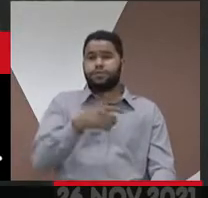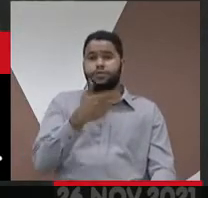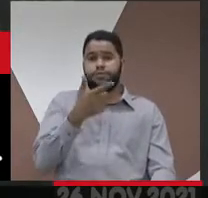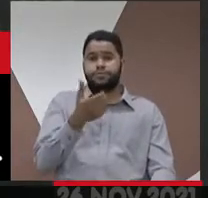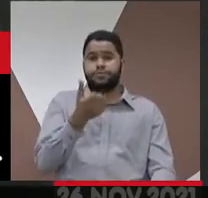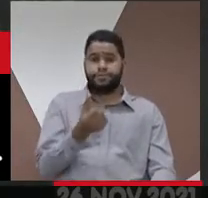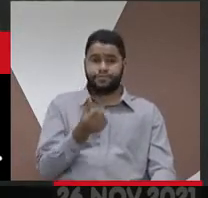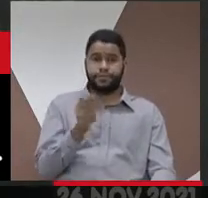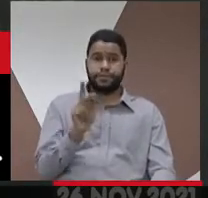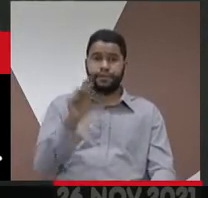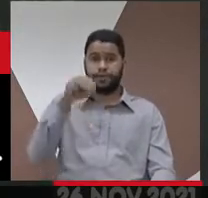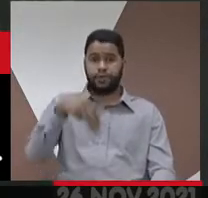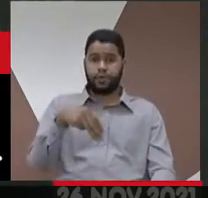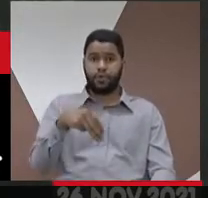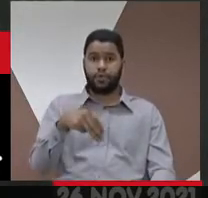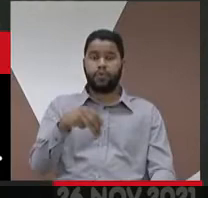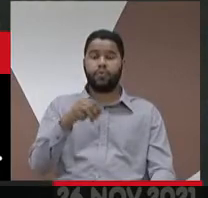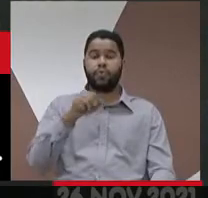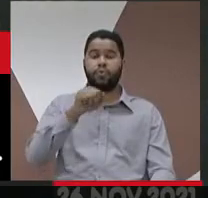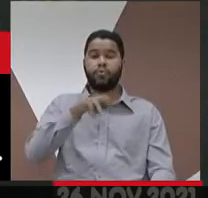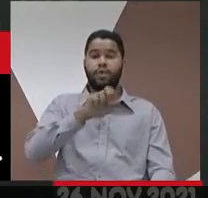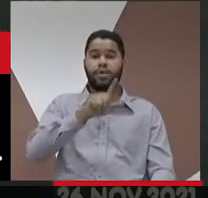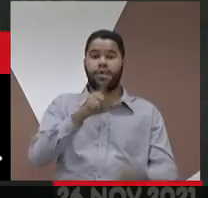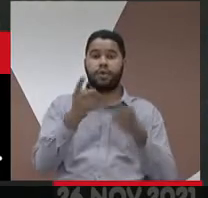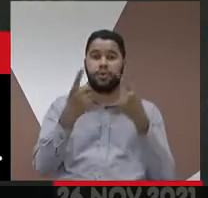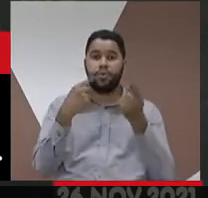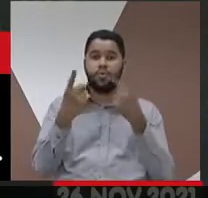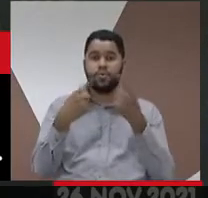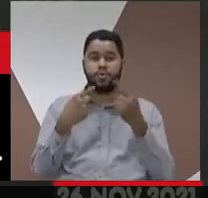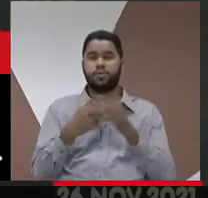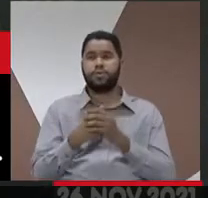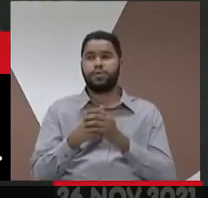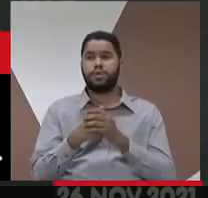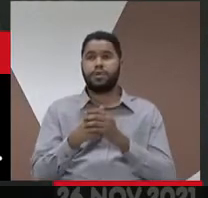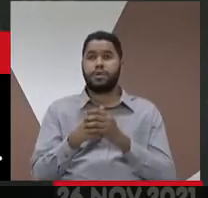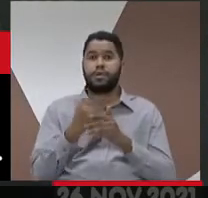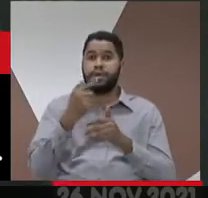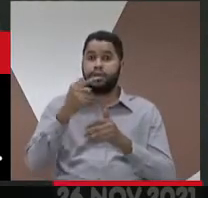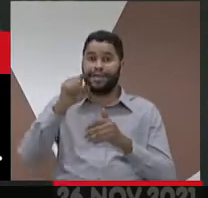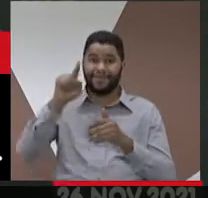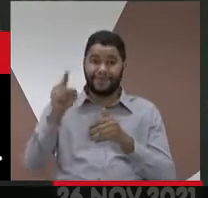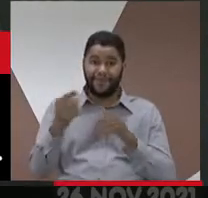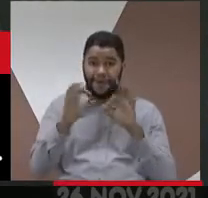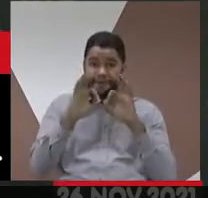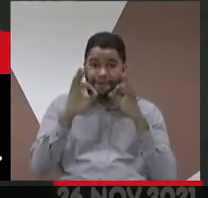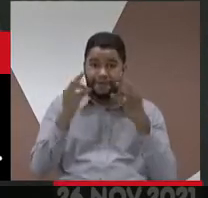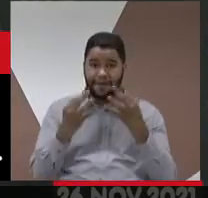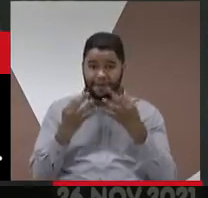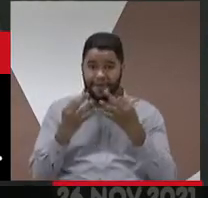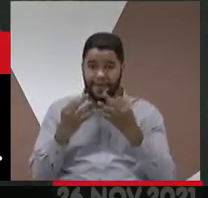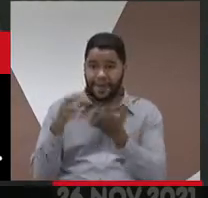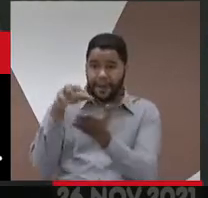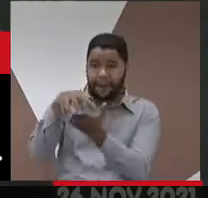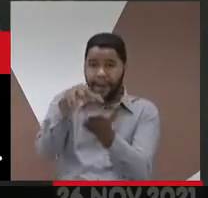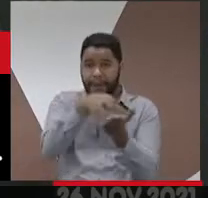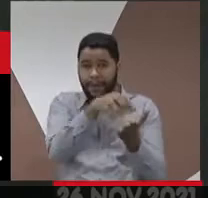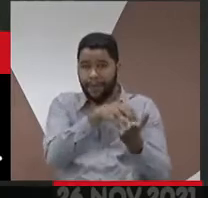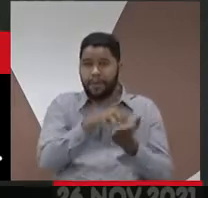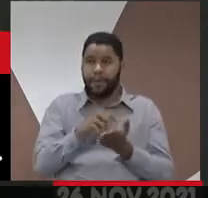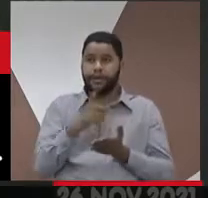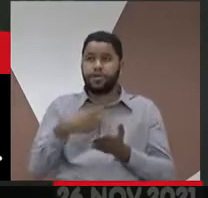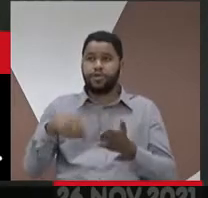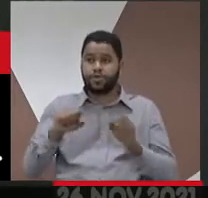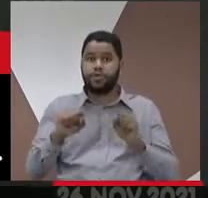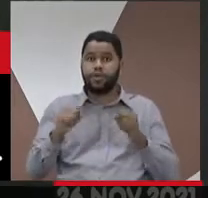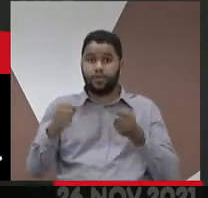do anel rodoviário já se juntaram lá 7 mil famílias em 39 ocupações e que nós estamos